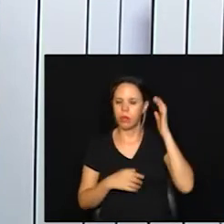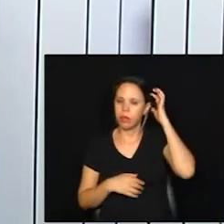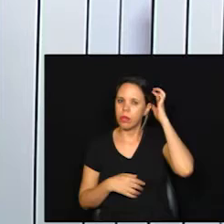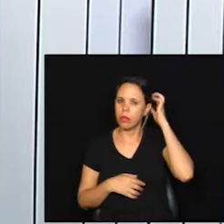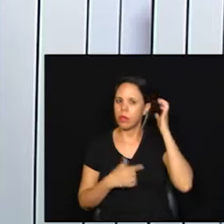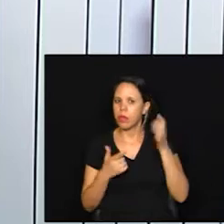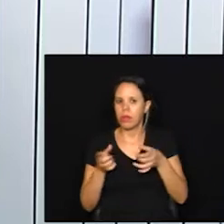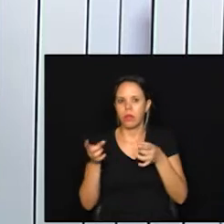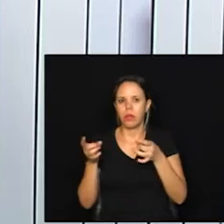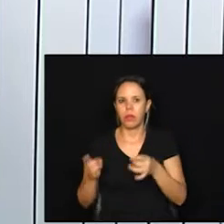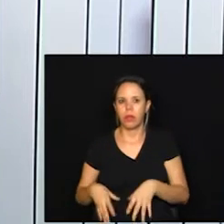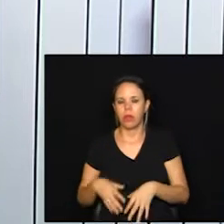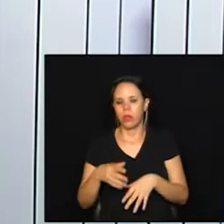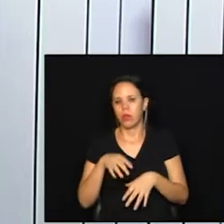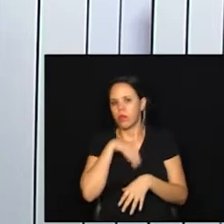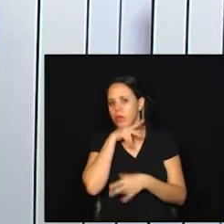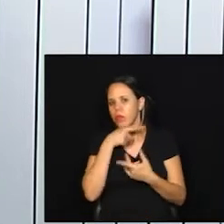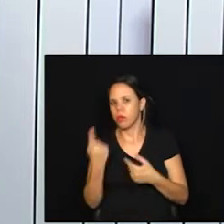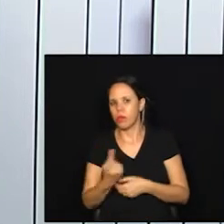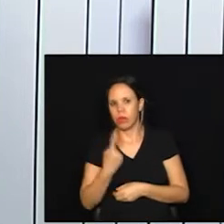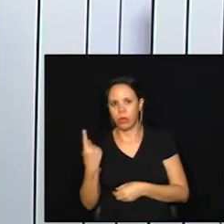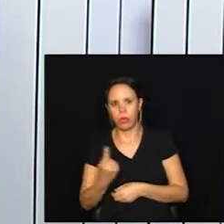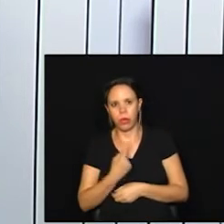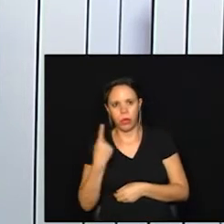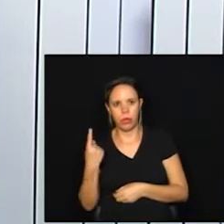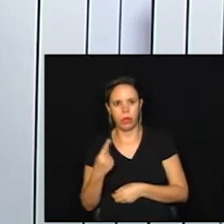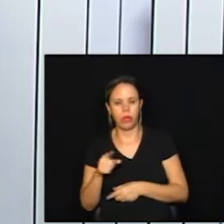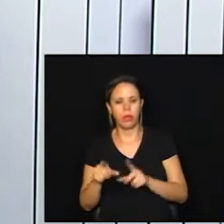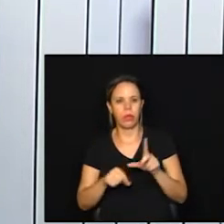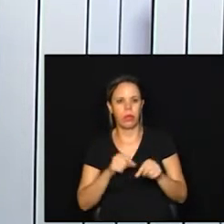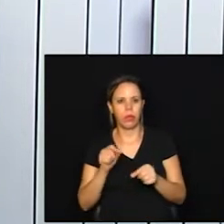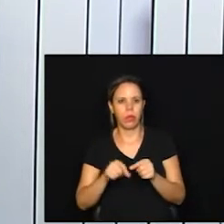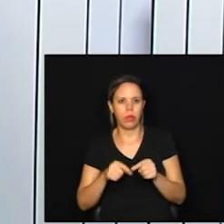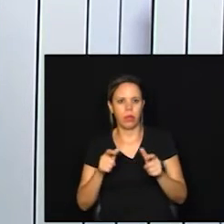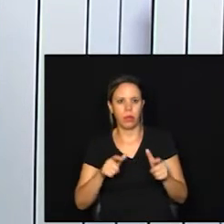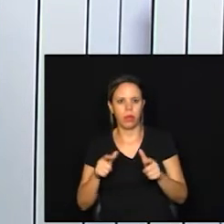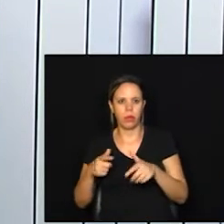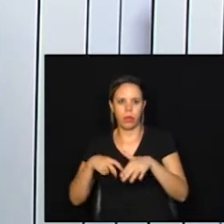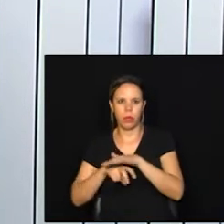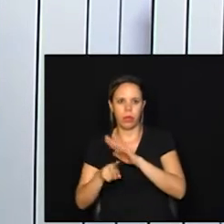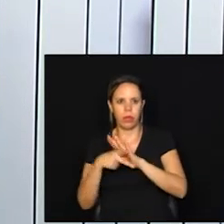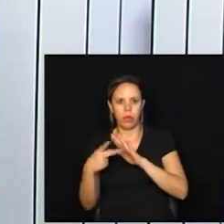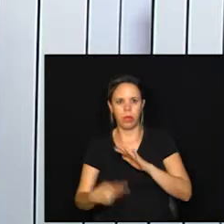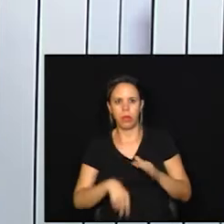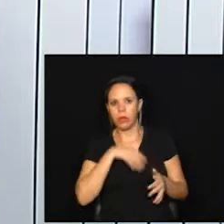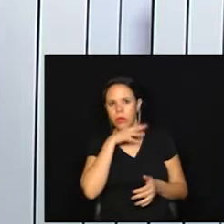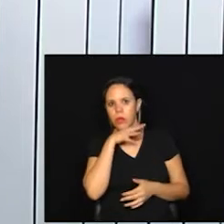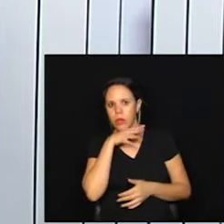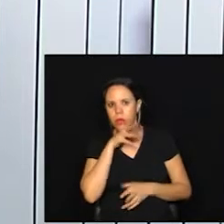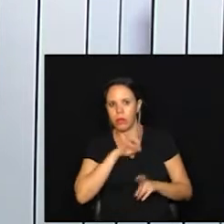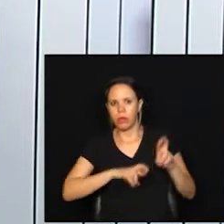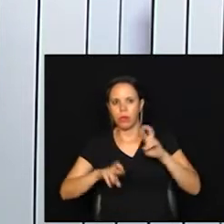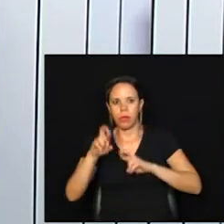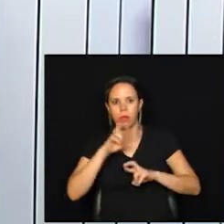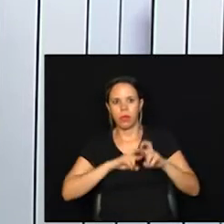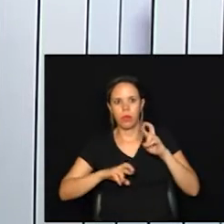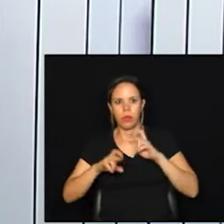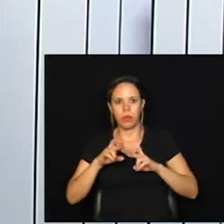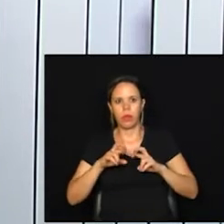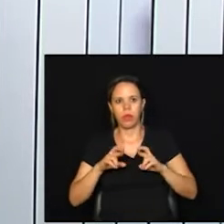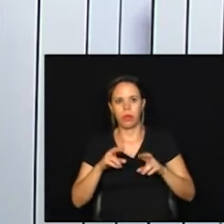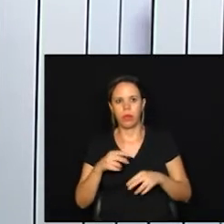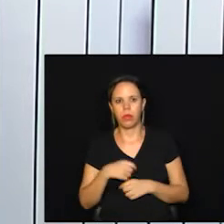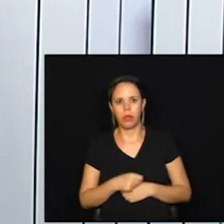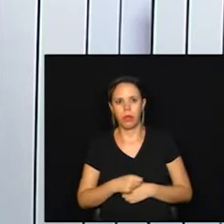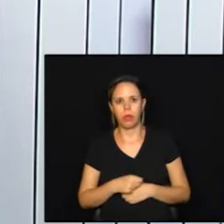não deixar os pets sozinhos, uma opção são as creches para os animais. Confira agora, é o